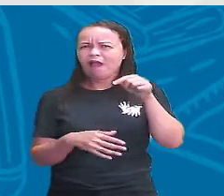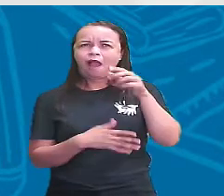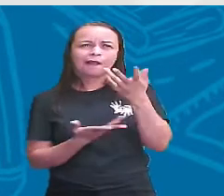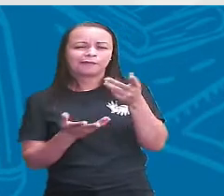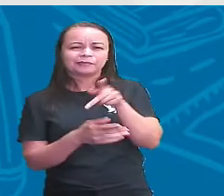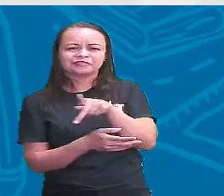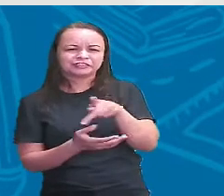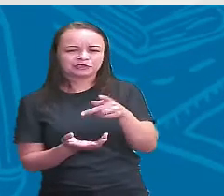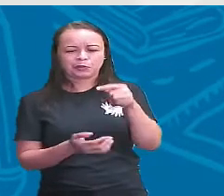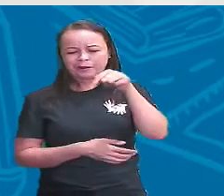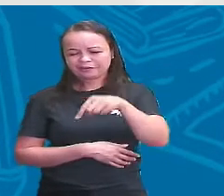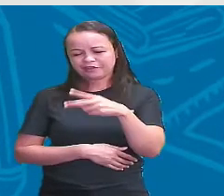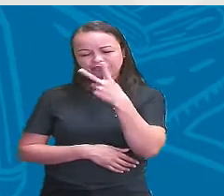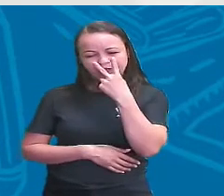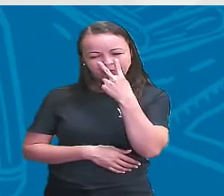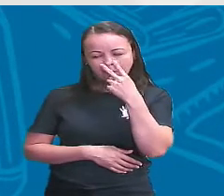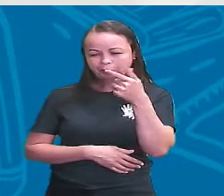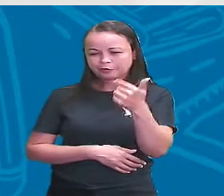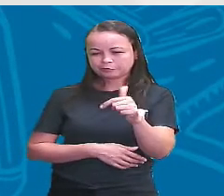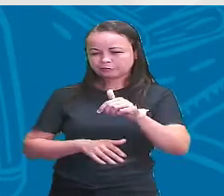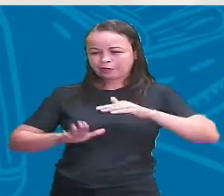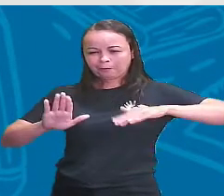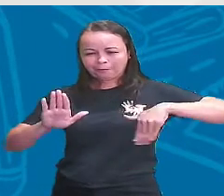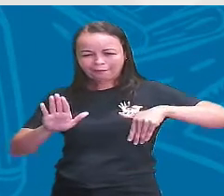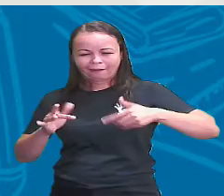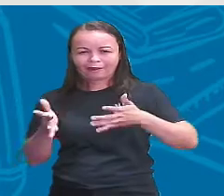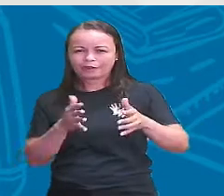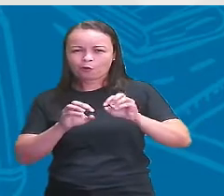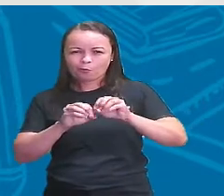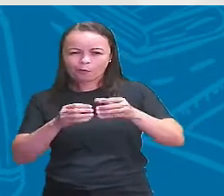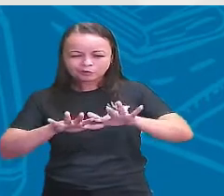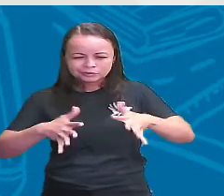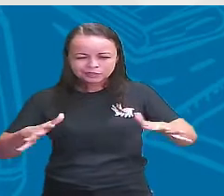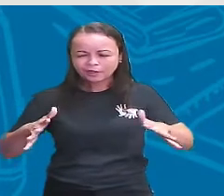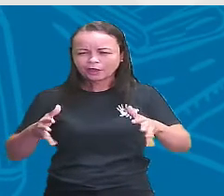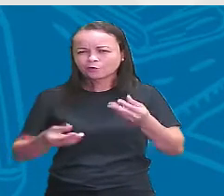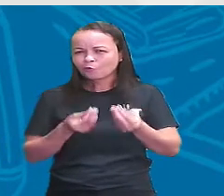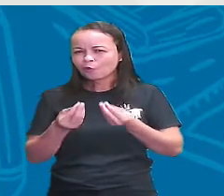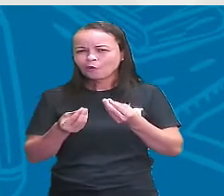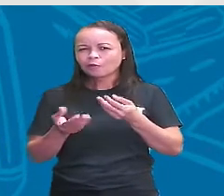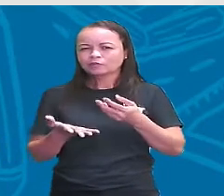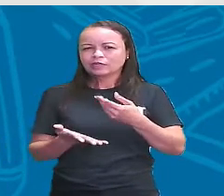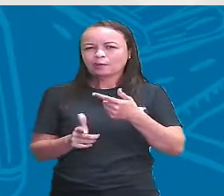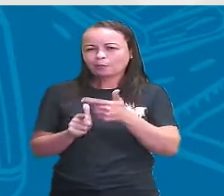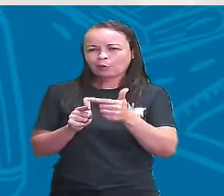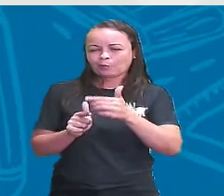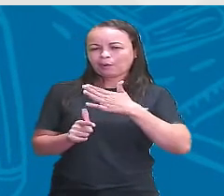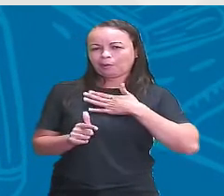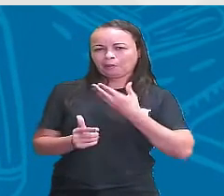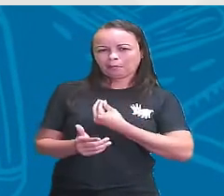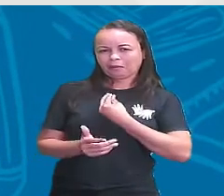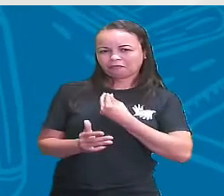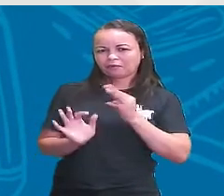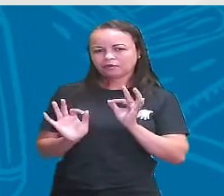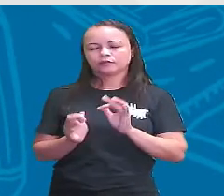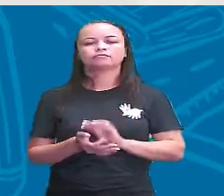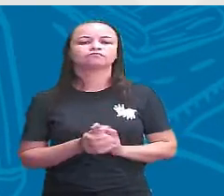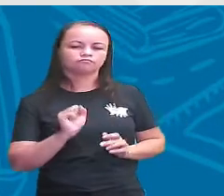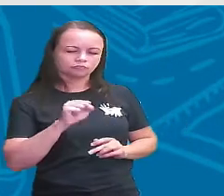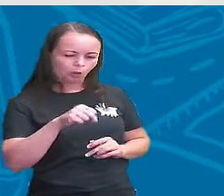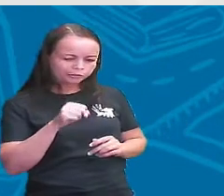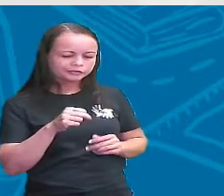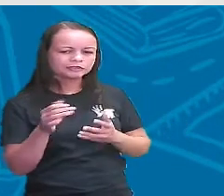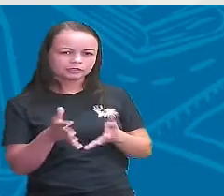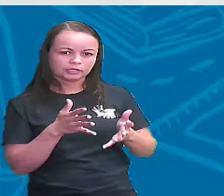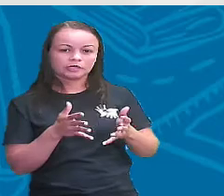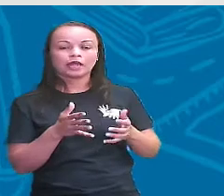tem mar, não tem oceano, como é que isso pode atingir minha vida? Pode sim. A gente precisa fazer a nossa parte para que tudo esteja